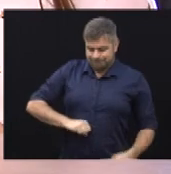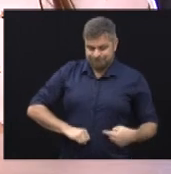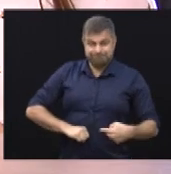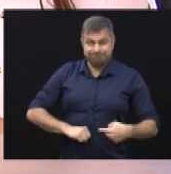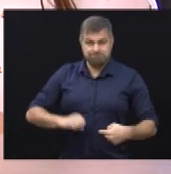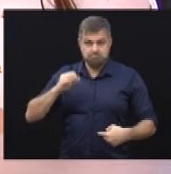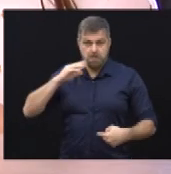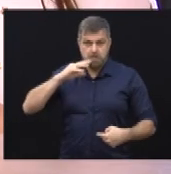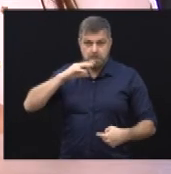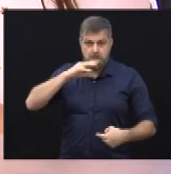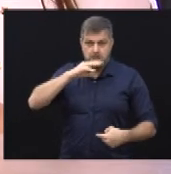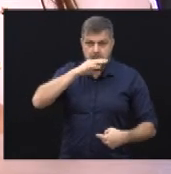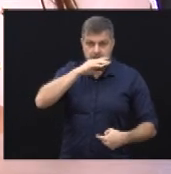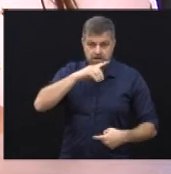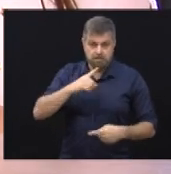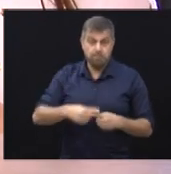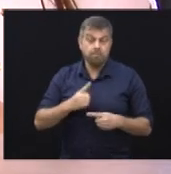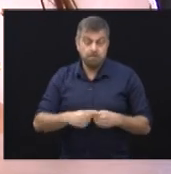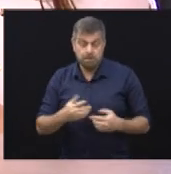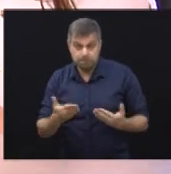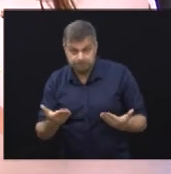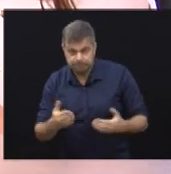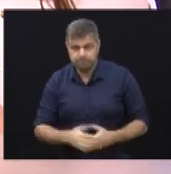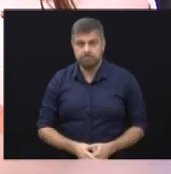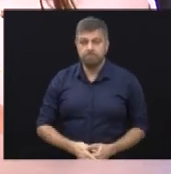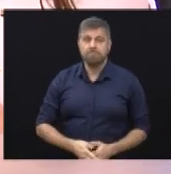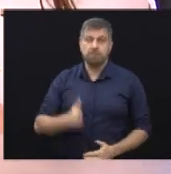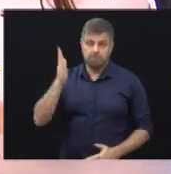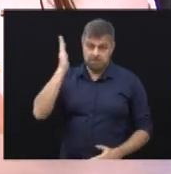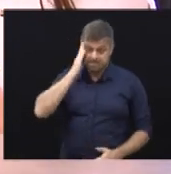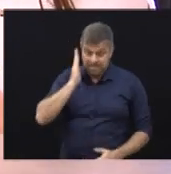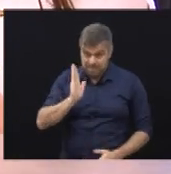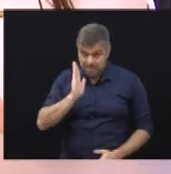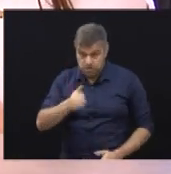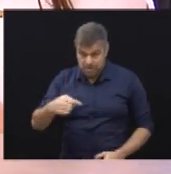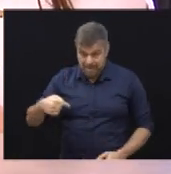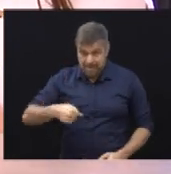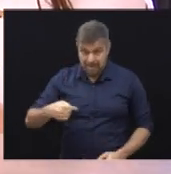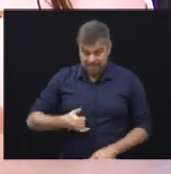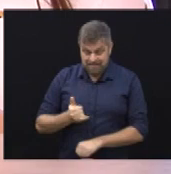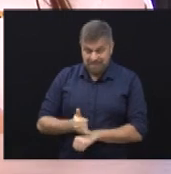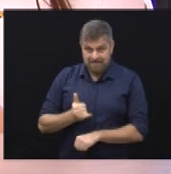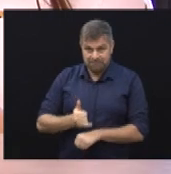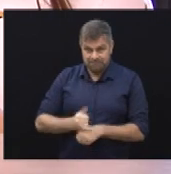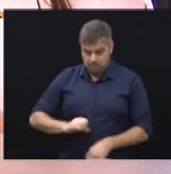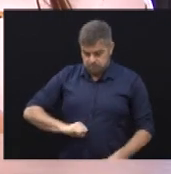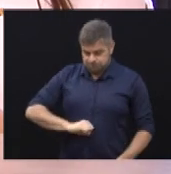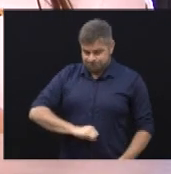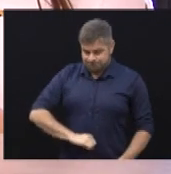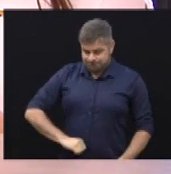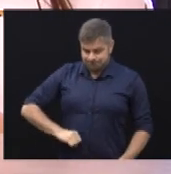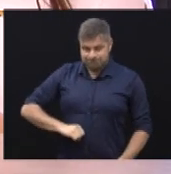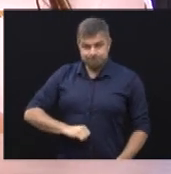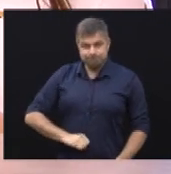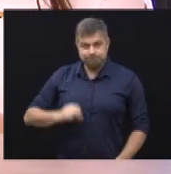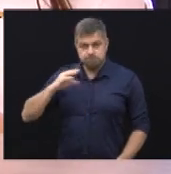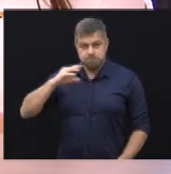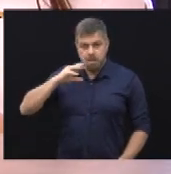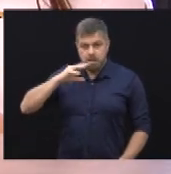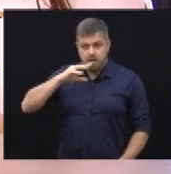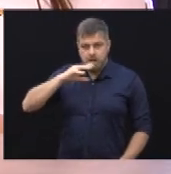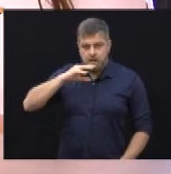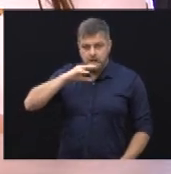esse procedimento em aplicação abdominal, porque a gente sabe que a gente tem a emissão de ondas